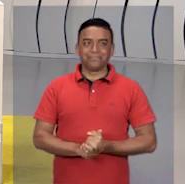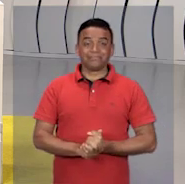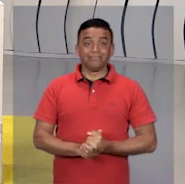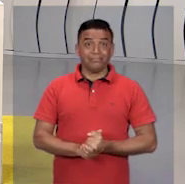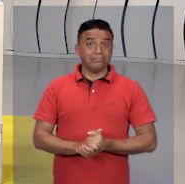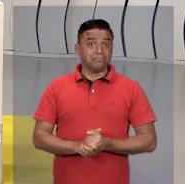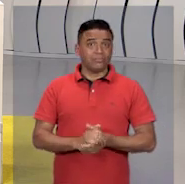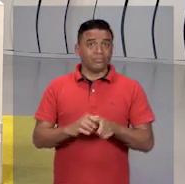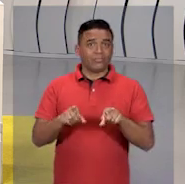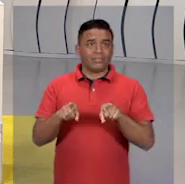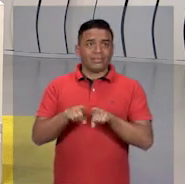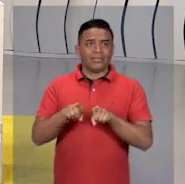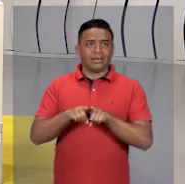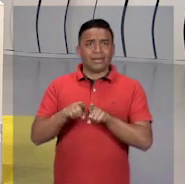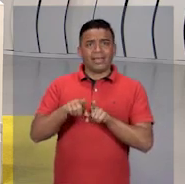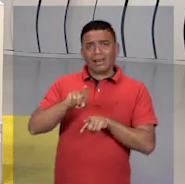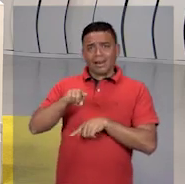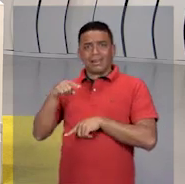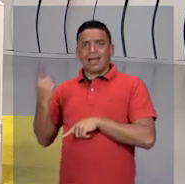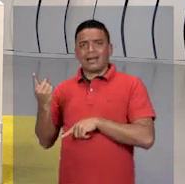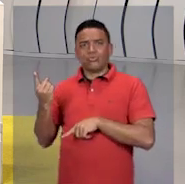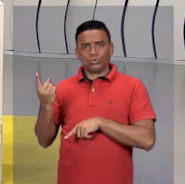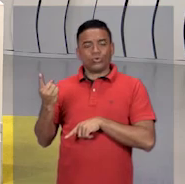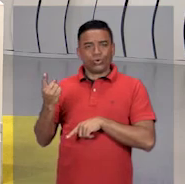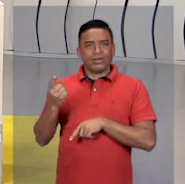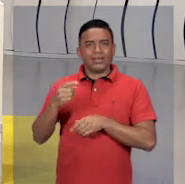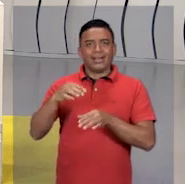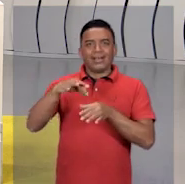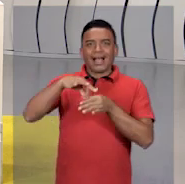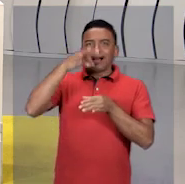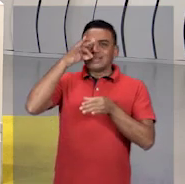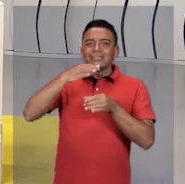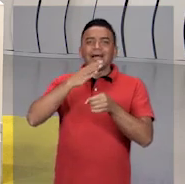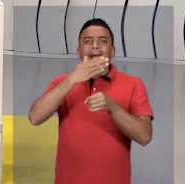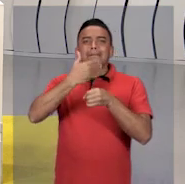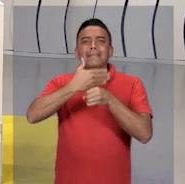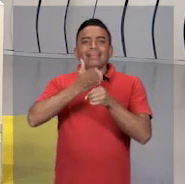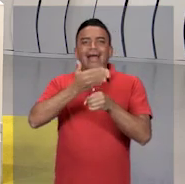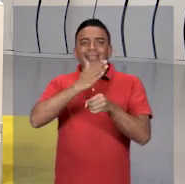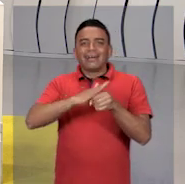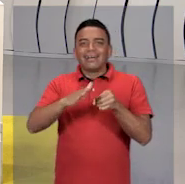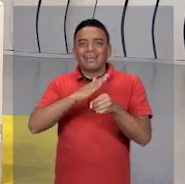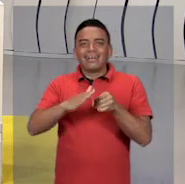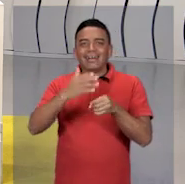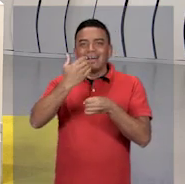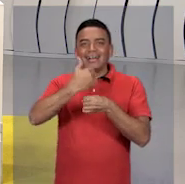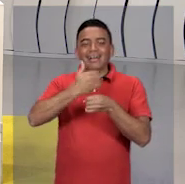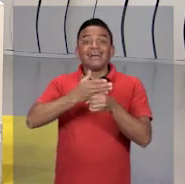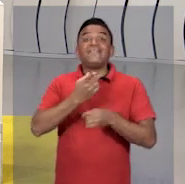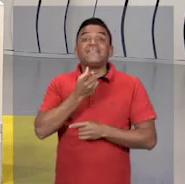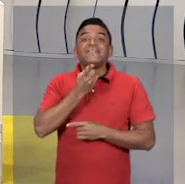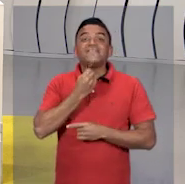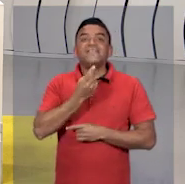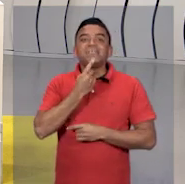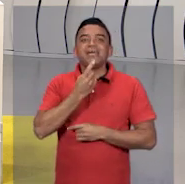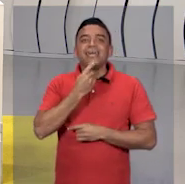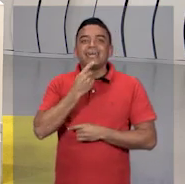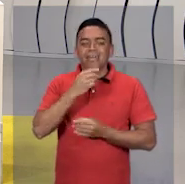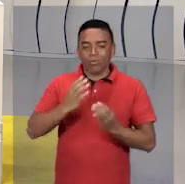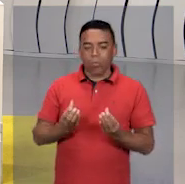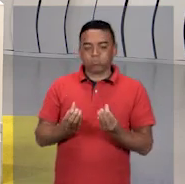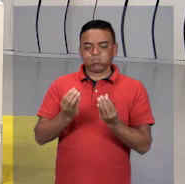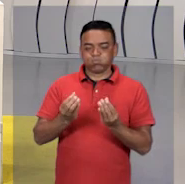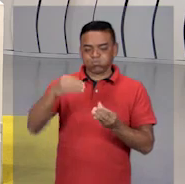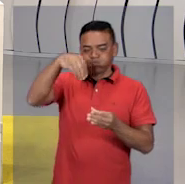Aqui nós temos logo do lado uma batatinha também, com uma embalagem vermelha. Então aqui também